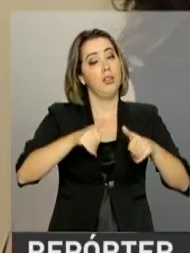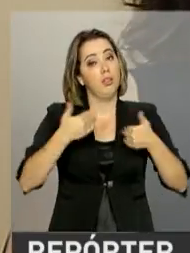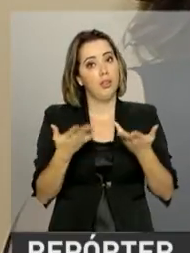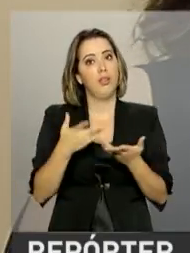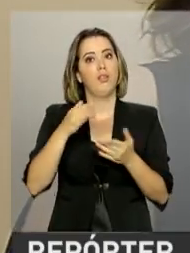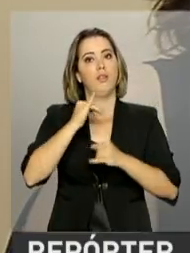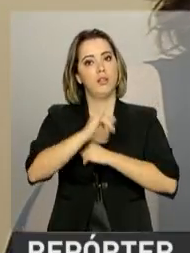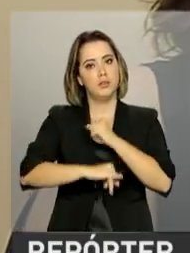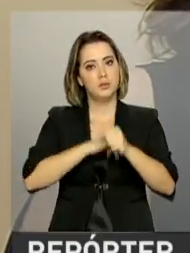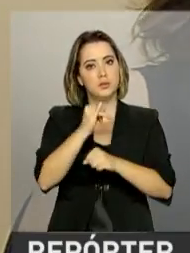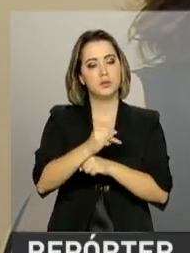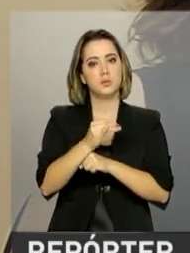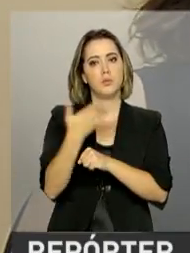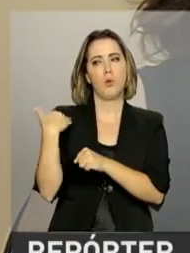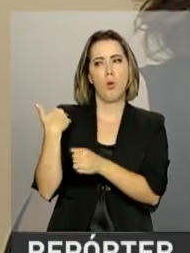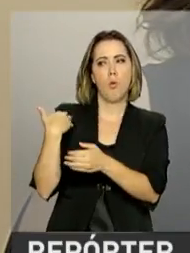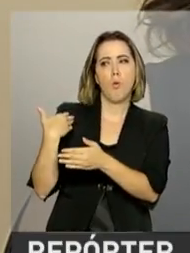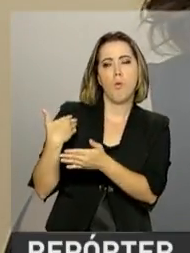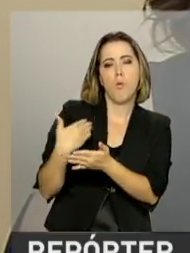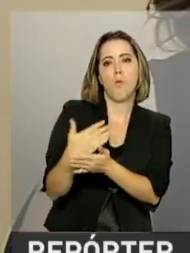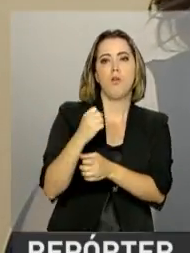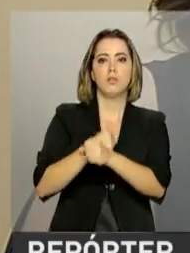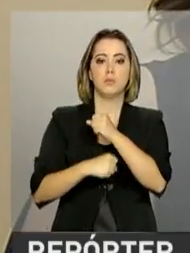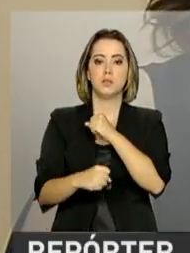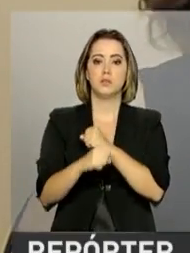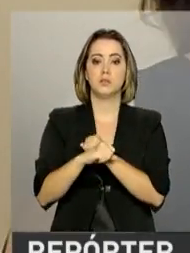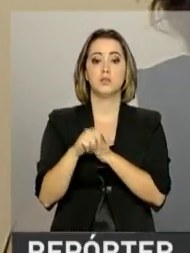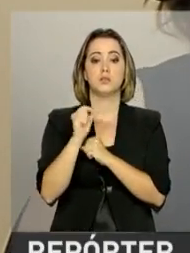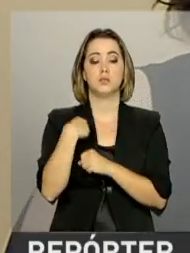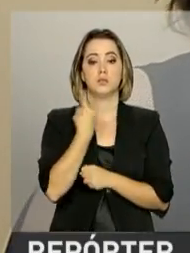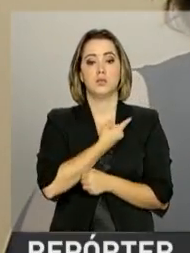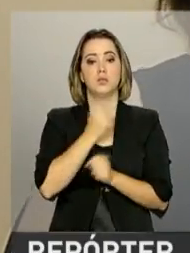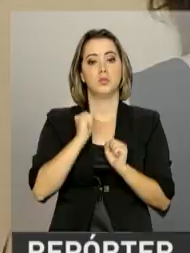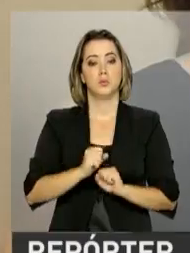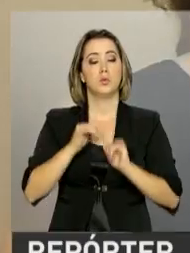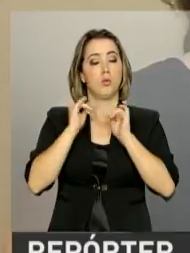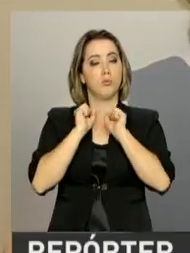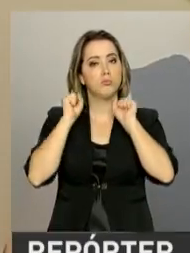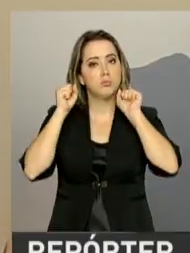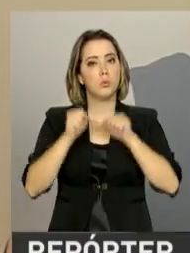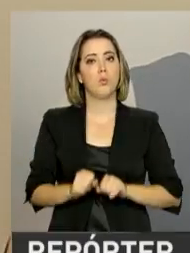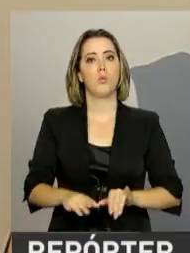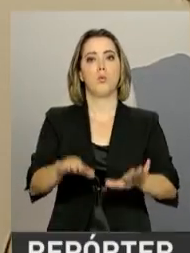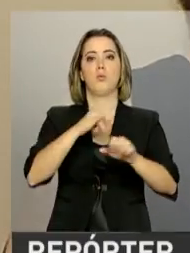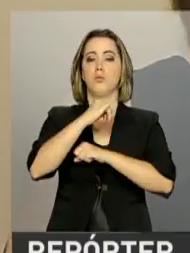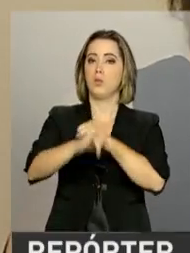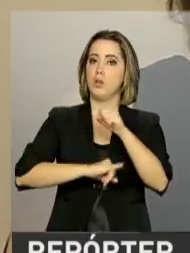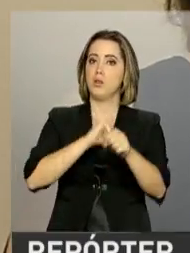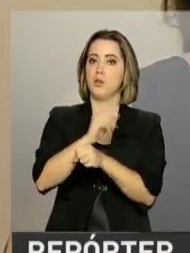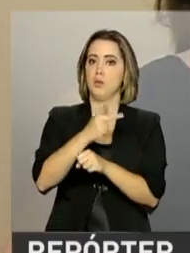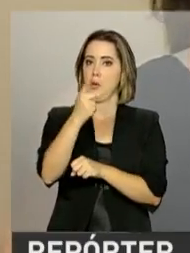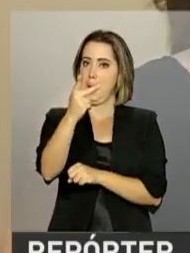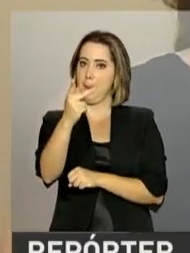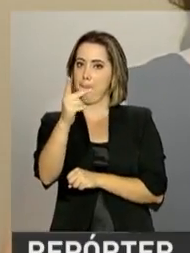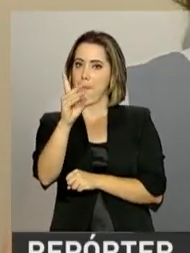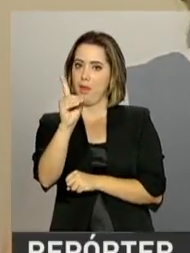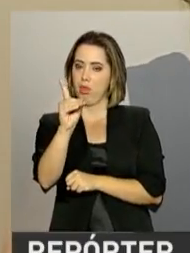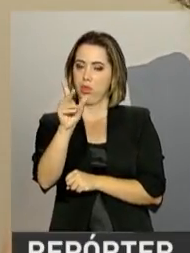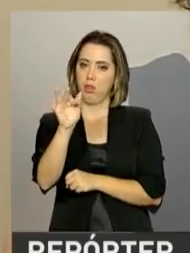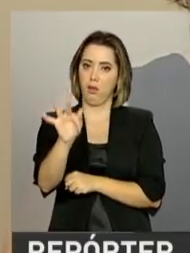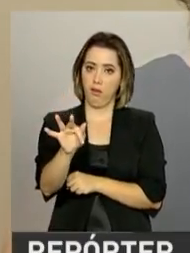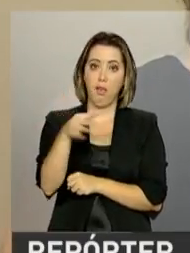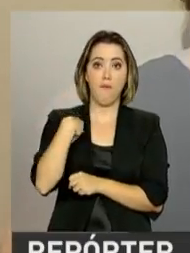a partir do ano passado, conseguimos disponibilizar na internet essas publicações num formato PDF texto, que